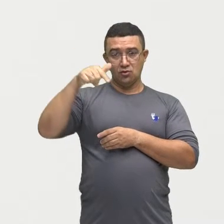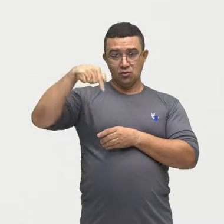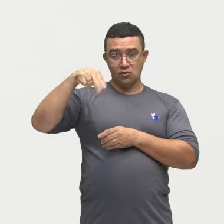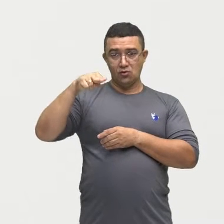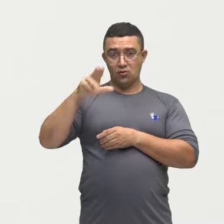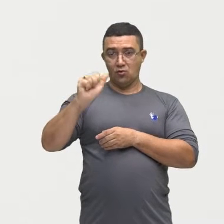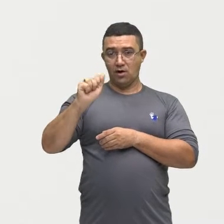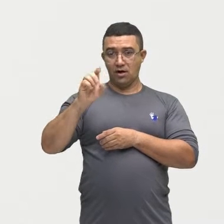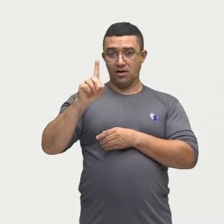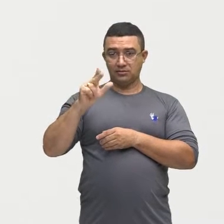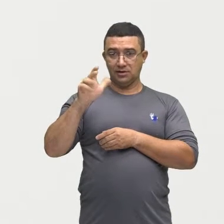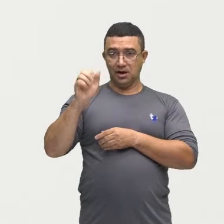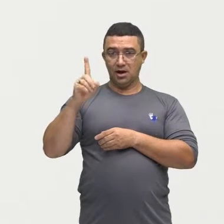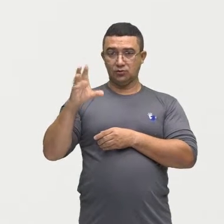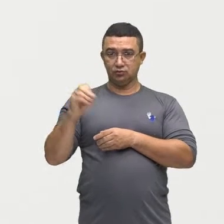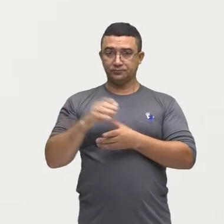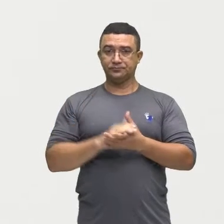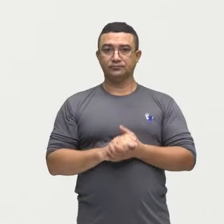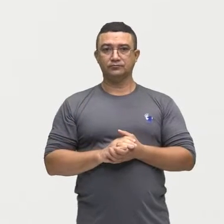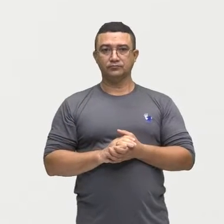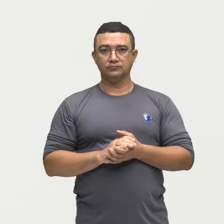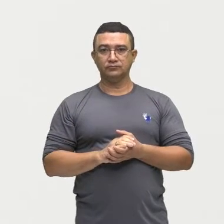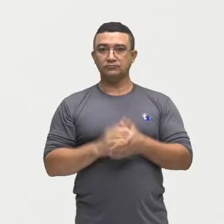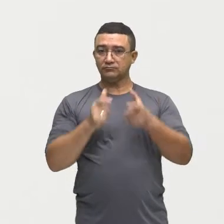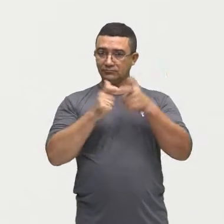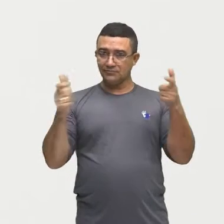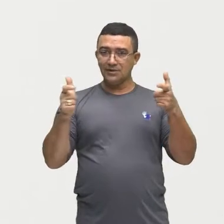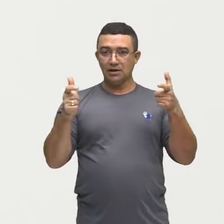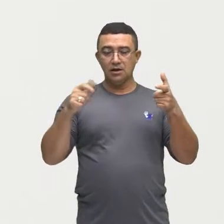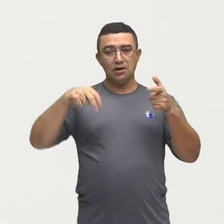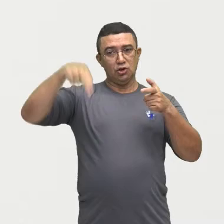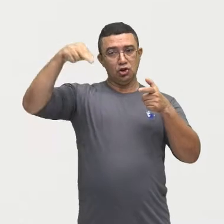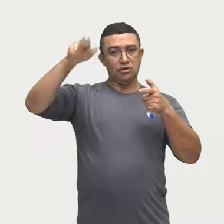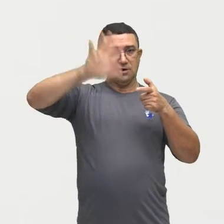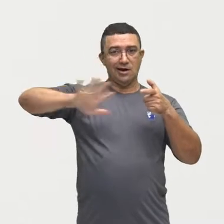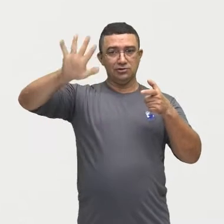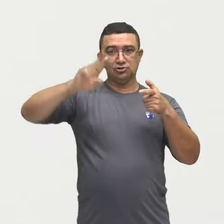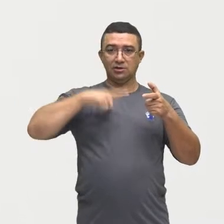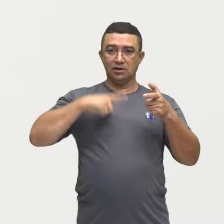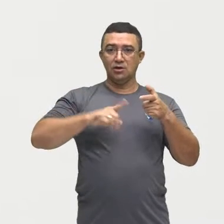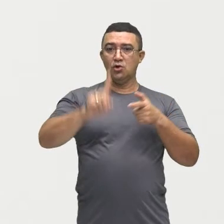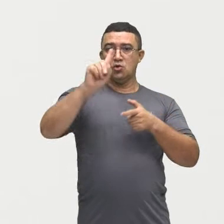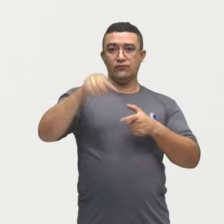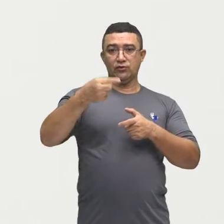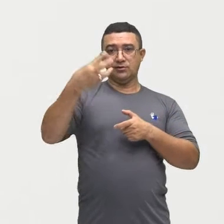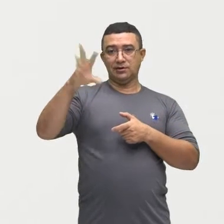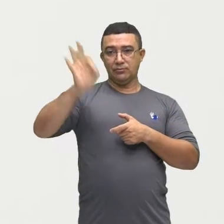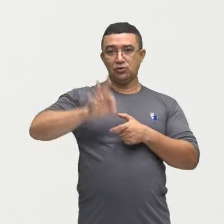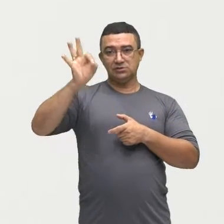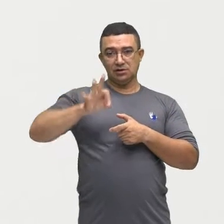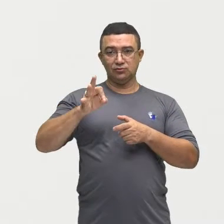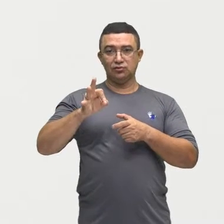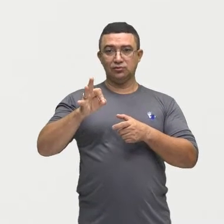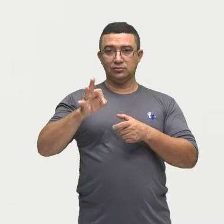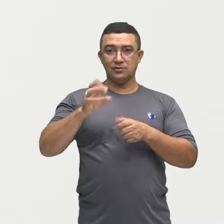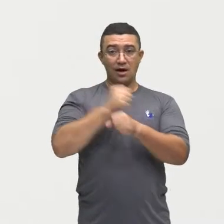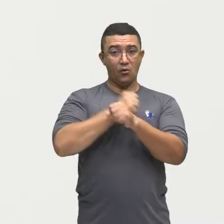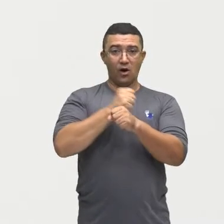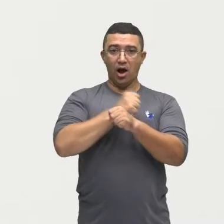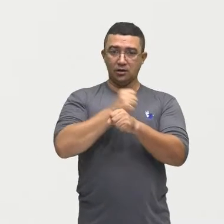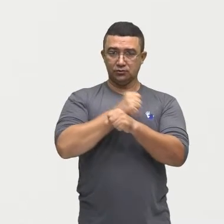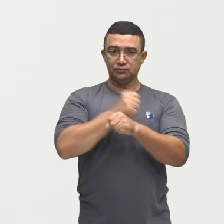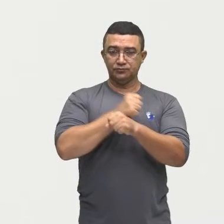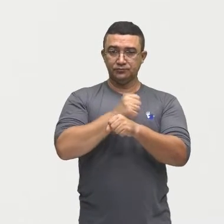34,1 habitantes por quilômetro quadrado. Então você vai pegar a quantidade da população e dividir